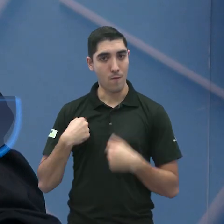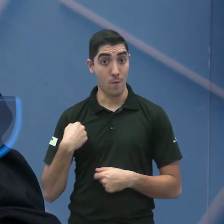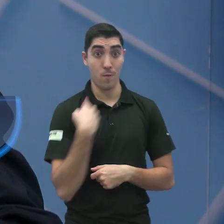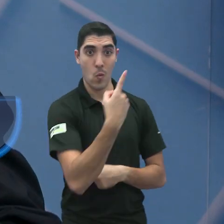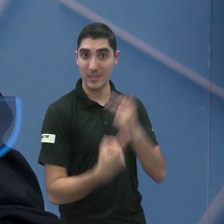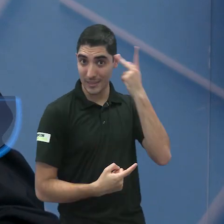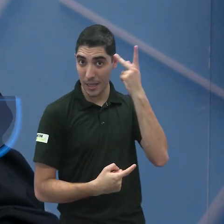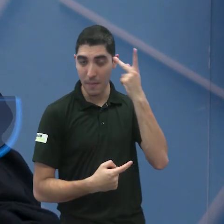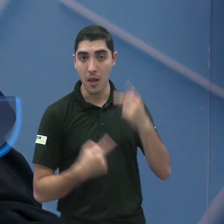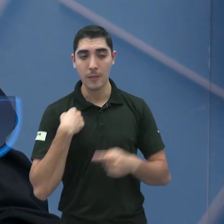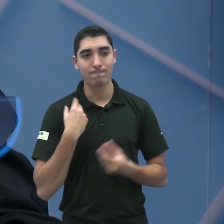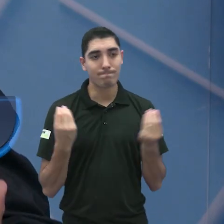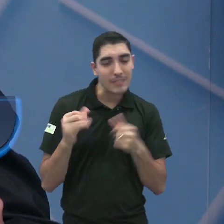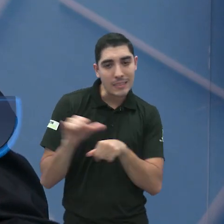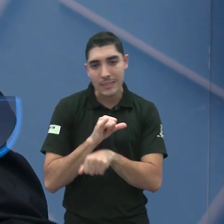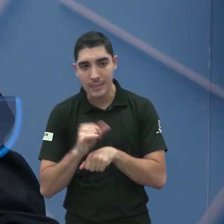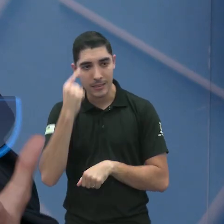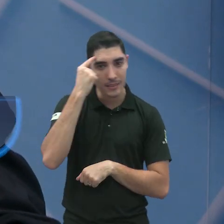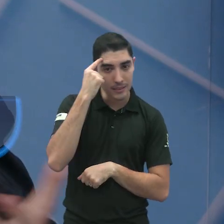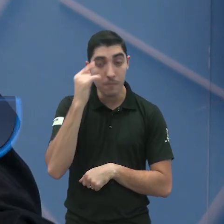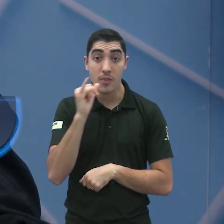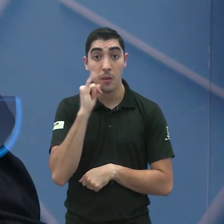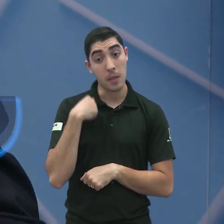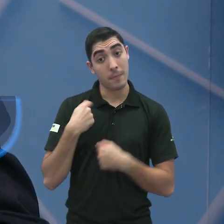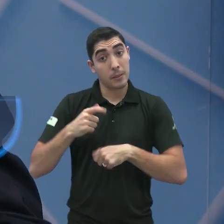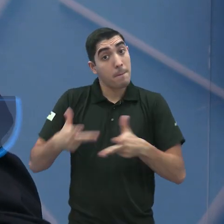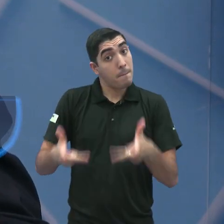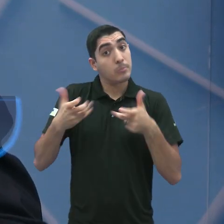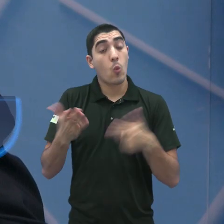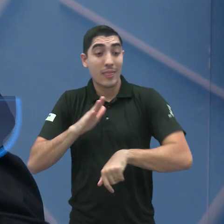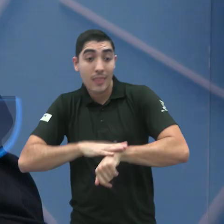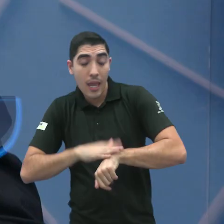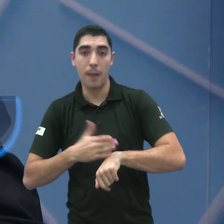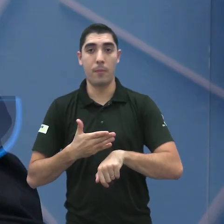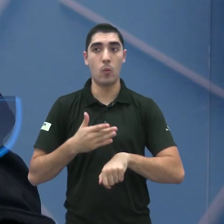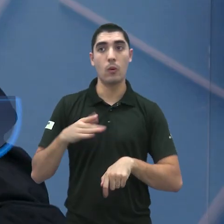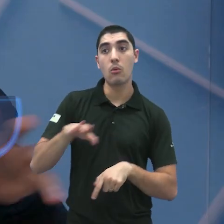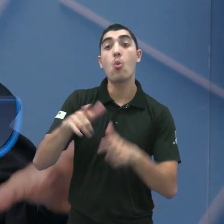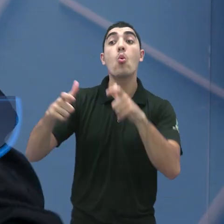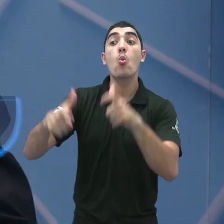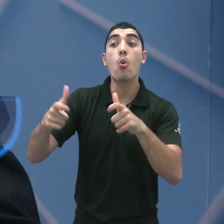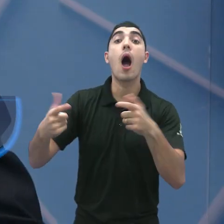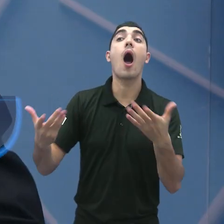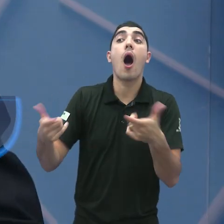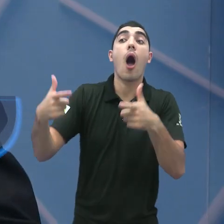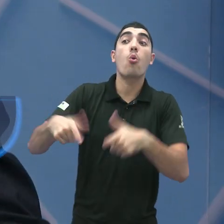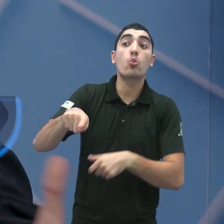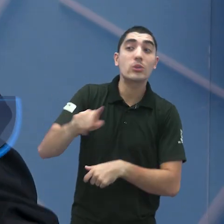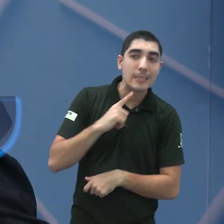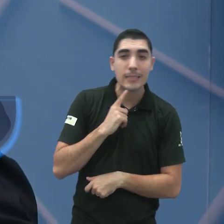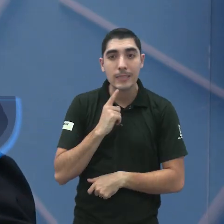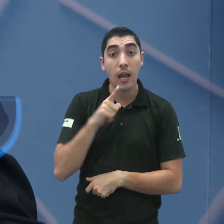você adquirir a melhor estratégia, né, diante da sua necessidade de tempo, locomoção e até o local que você vai